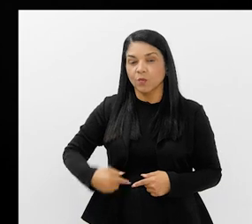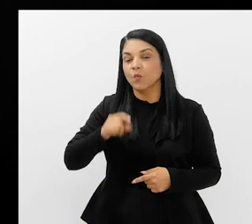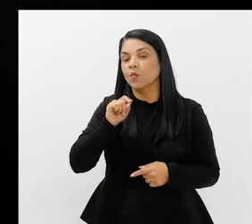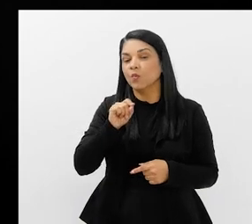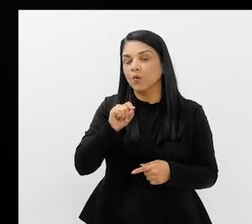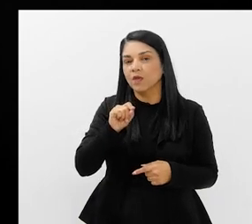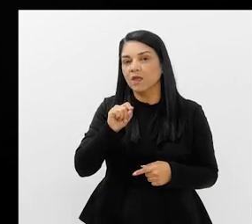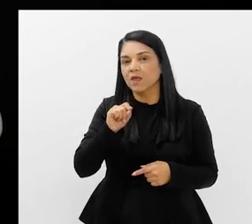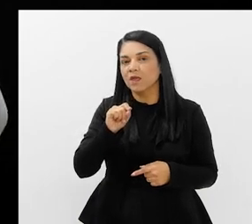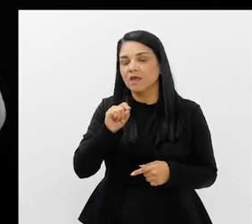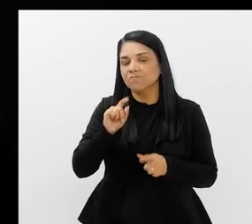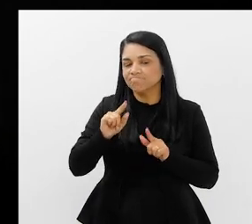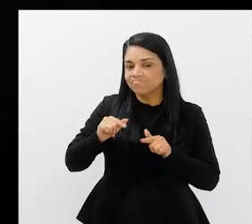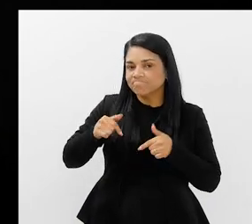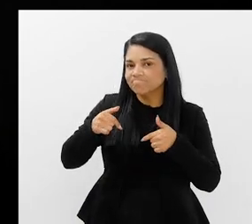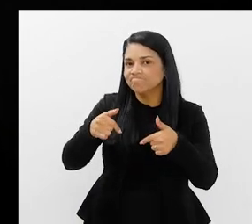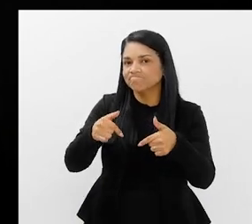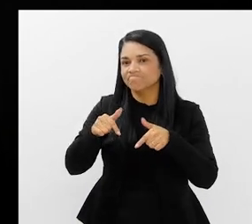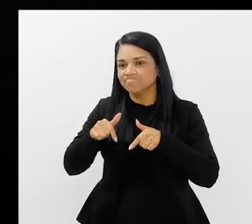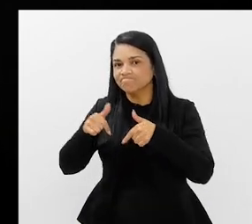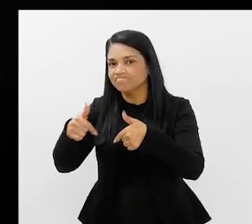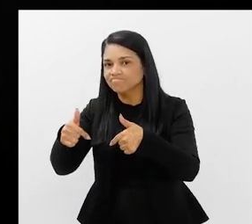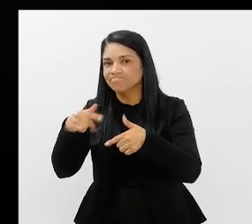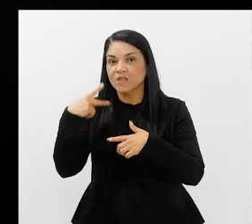Em que medidas essas políticas